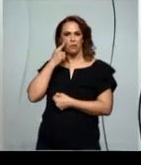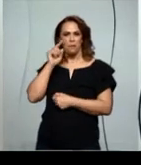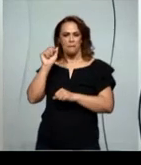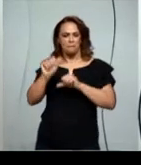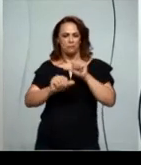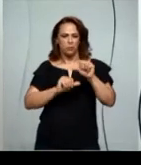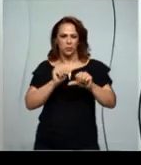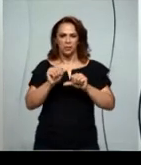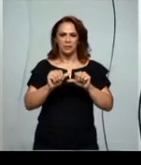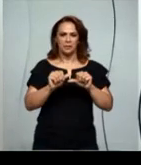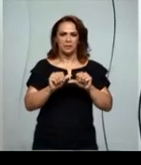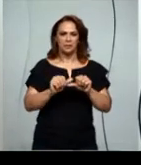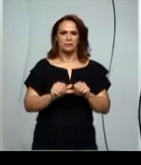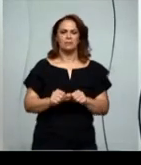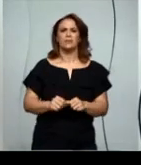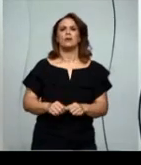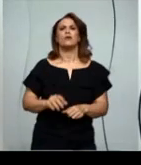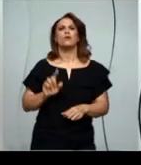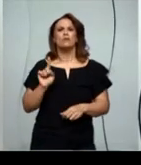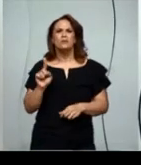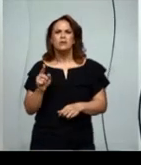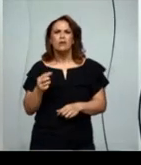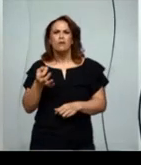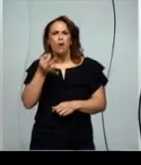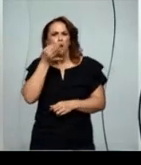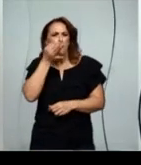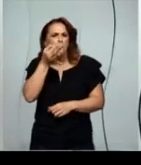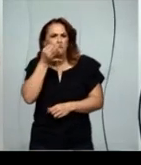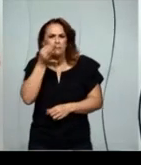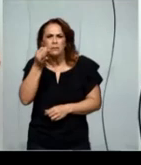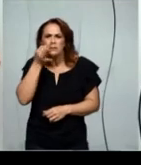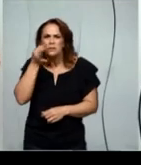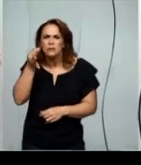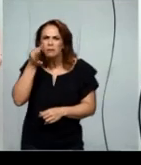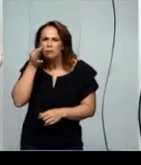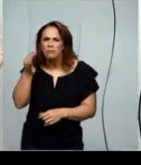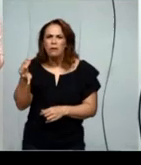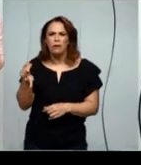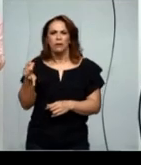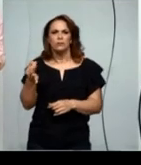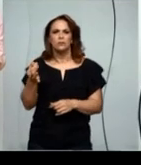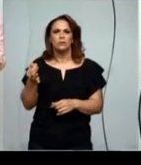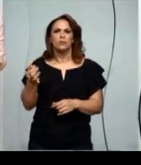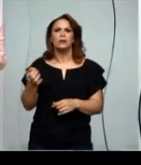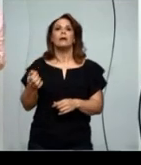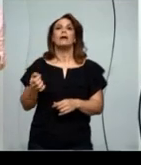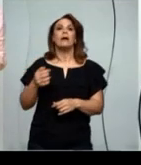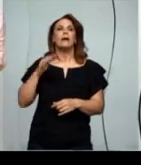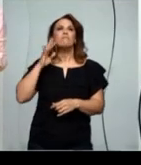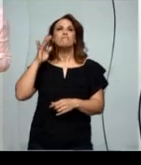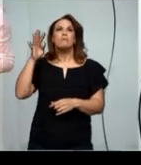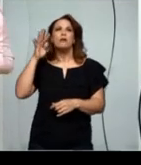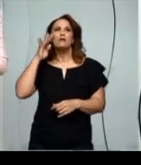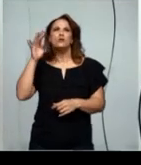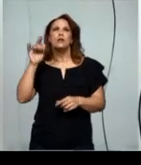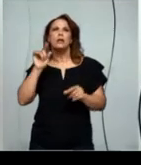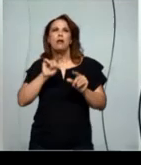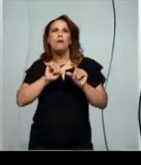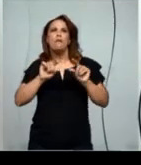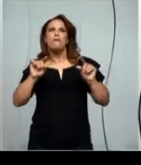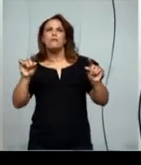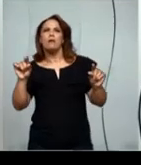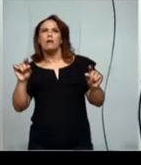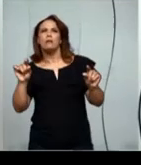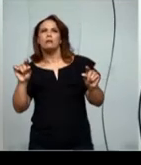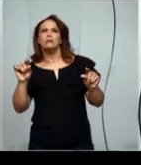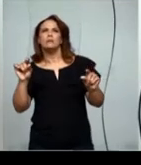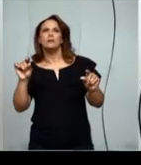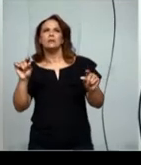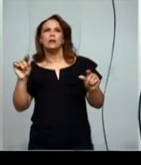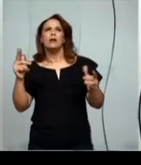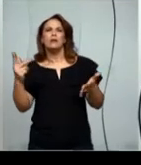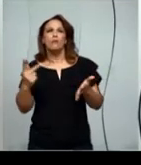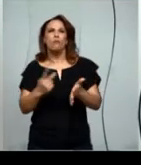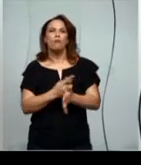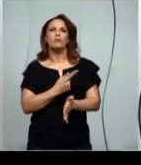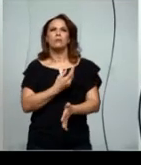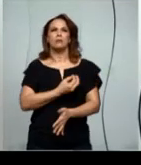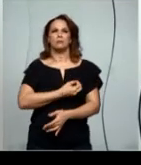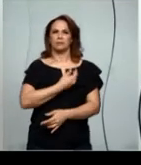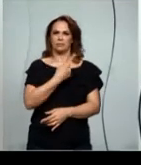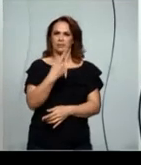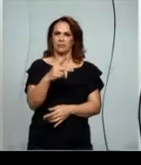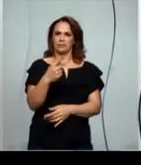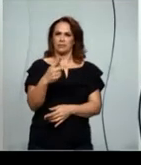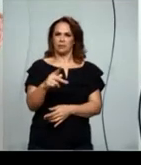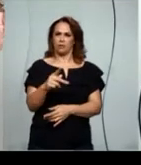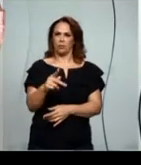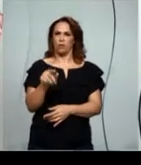conforme você for olhando essas coisas, vá pensando em frases que sejam reais para você. Onde você foi semana passada?